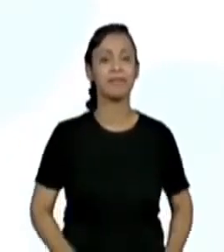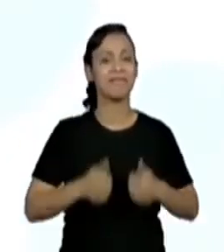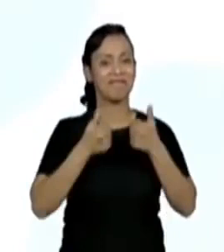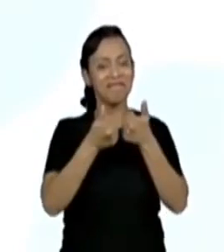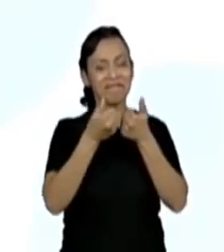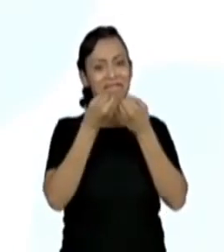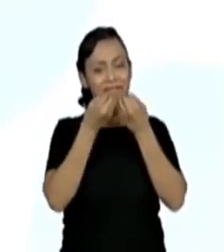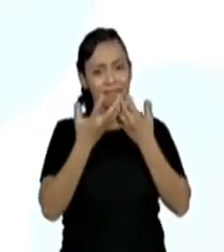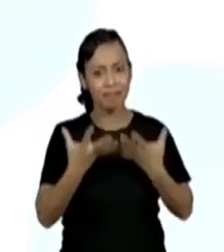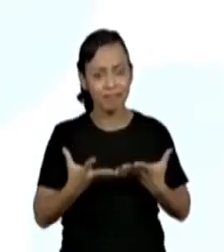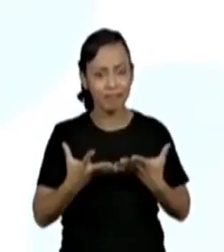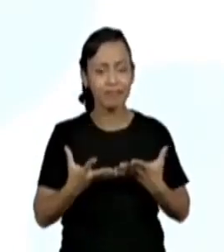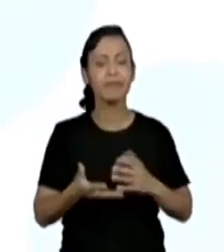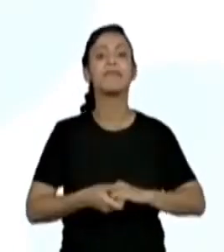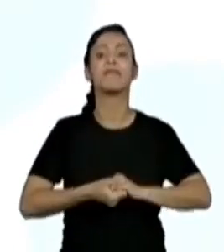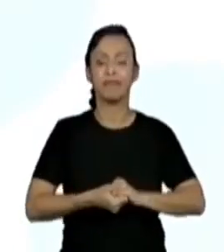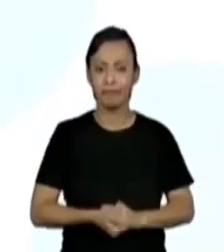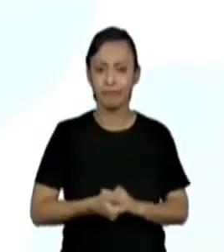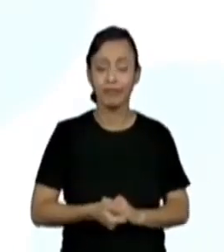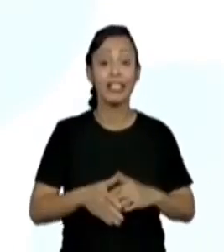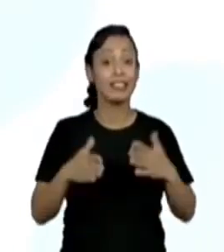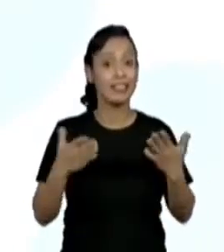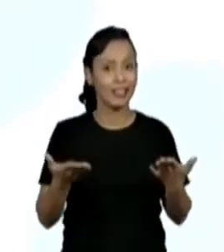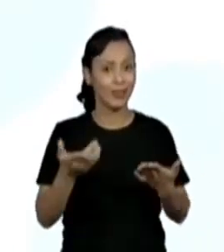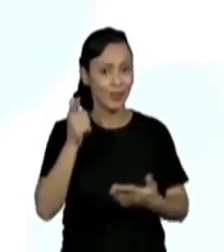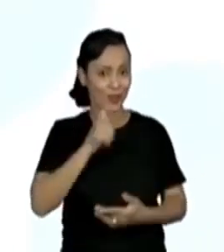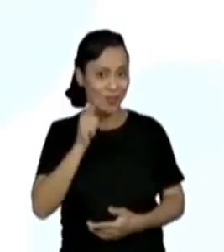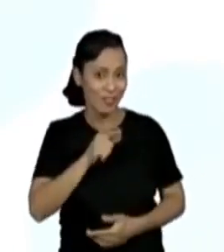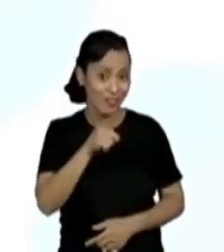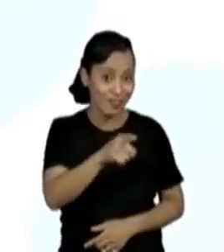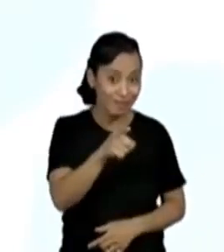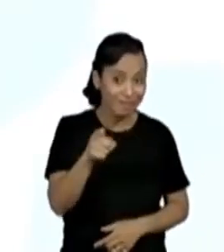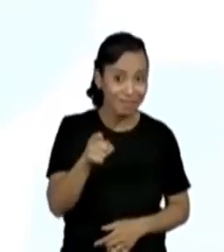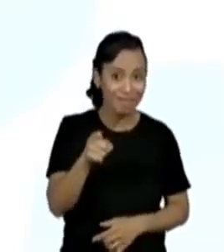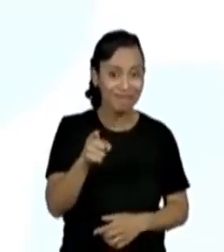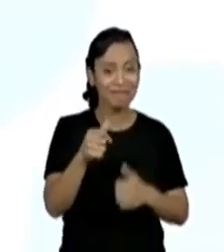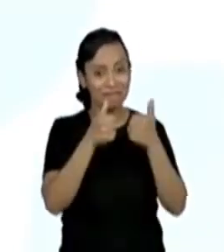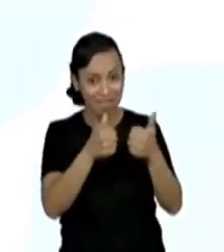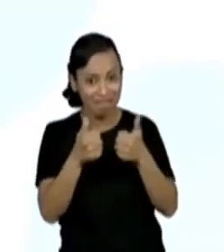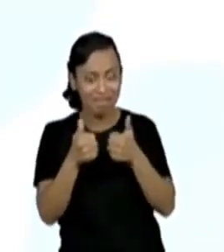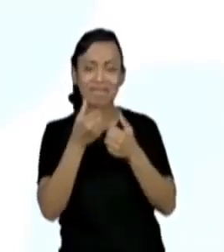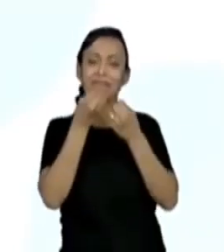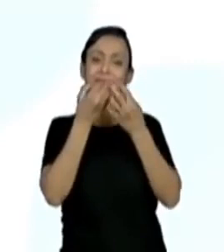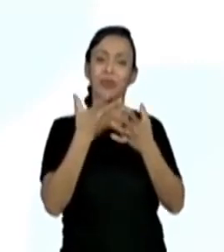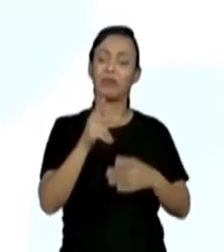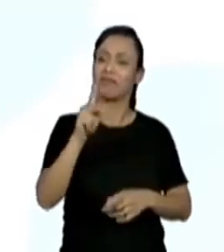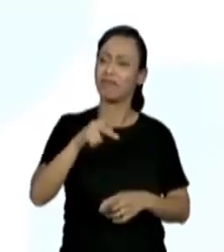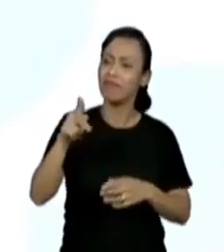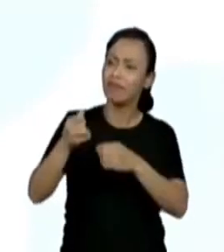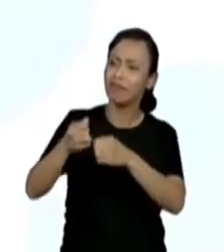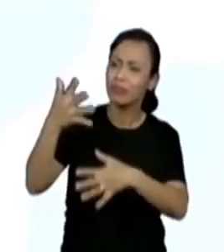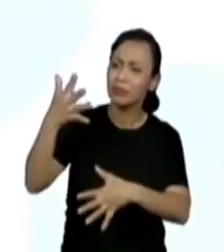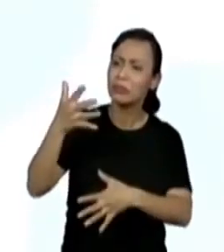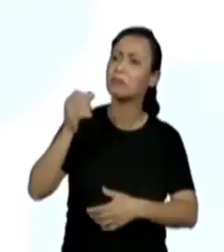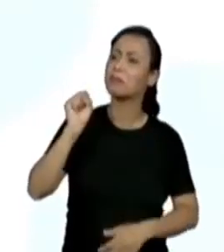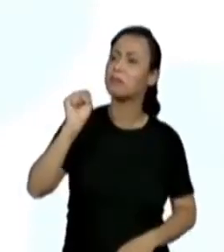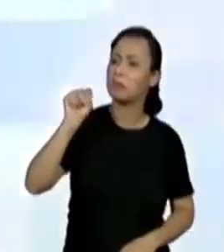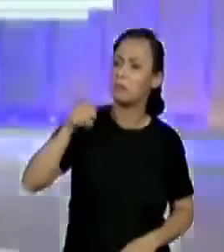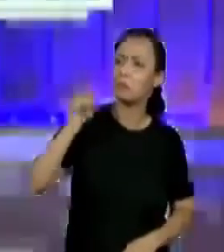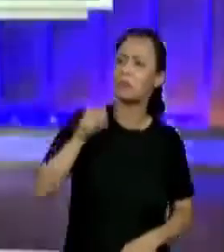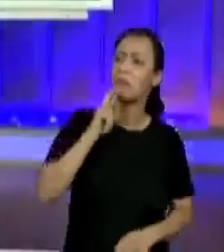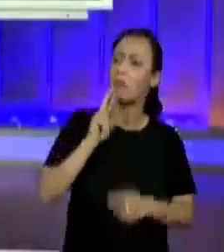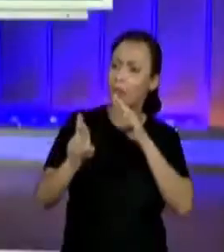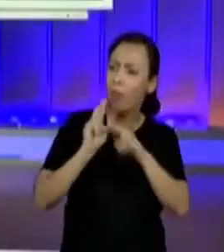muito bem e aí Estudantes estão acompanhando 71 os professores apontam ali